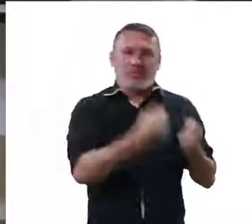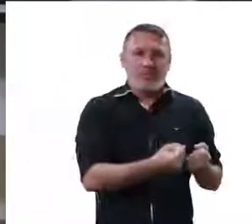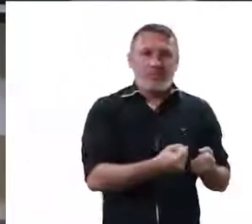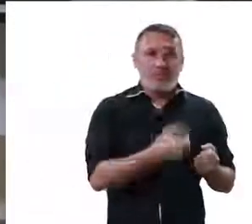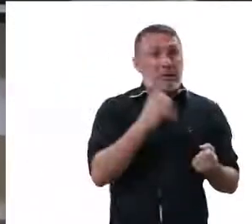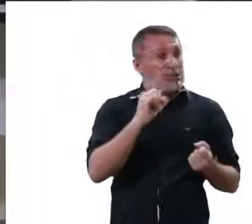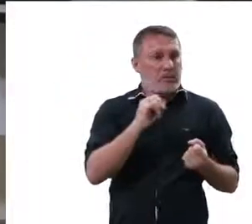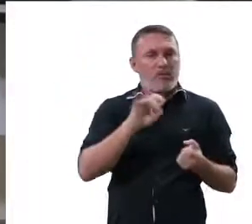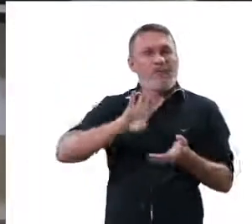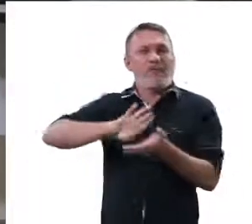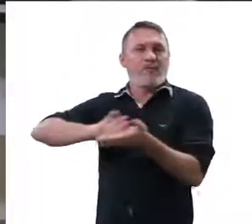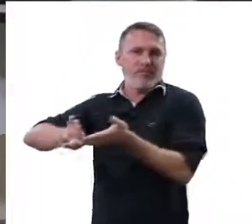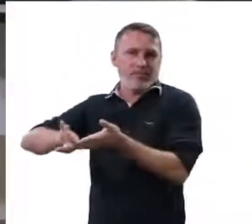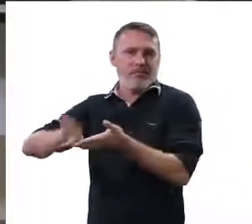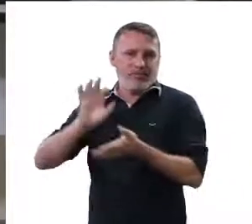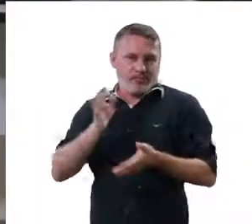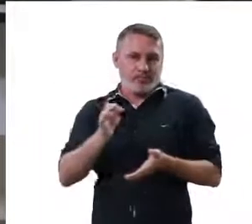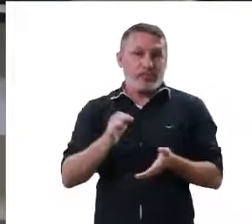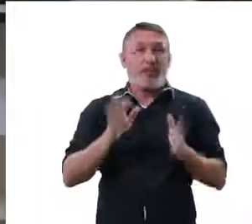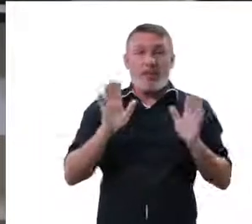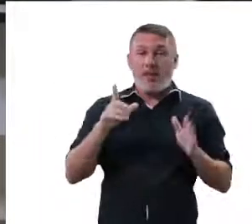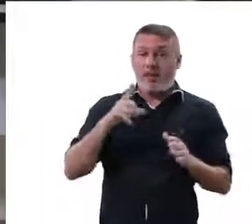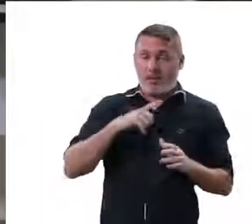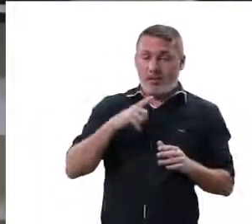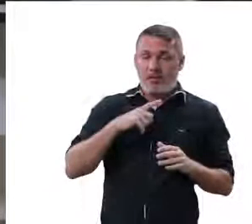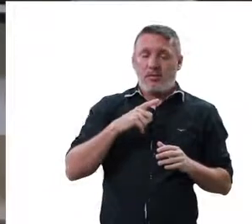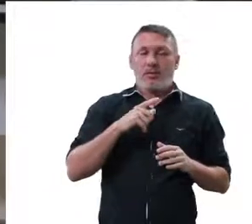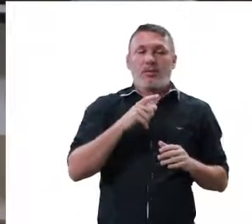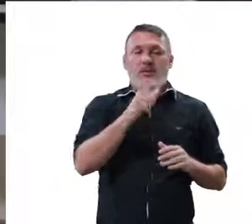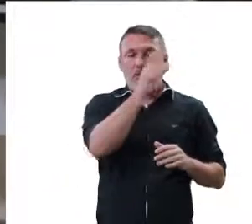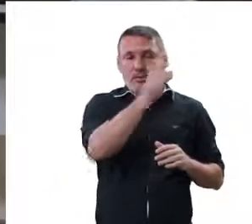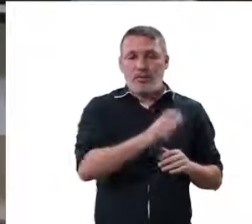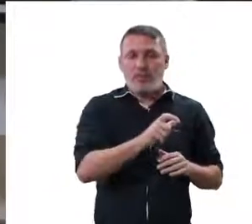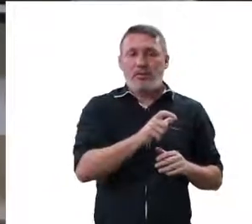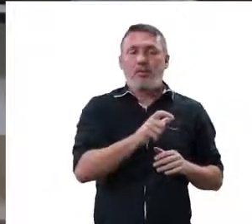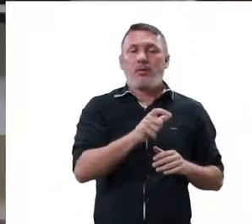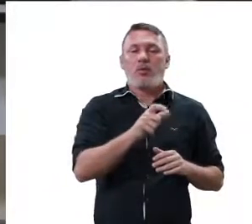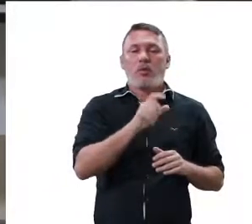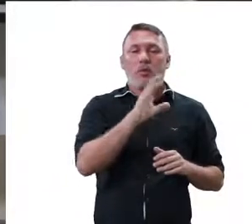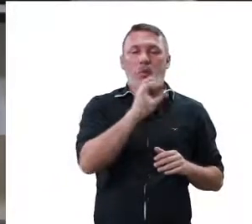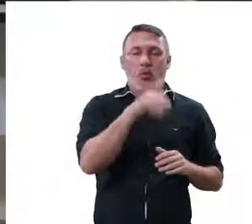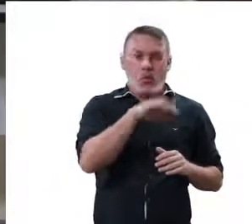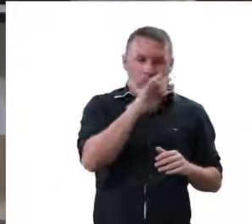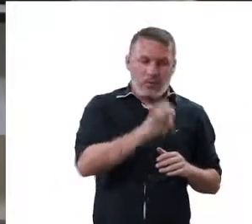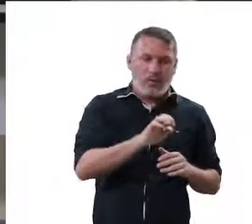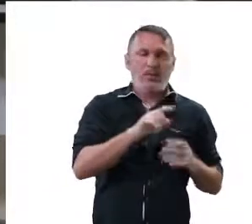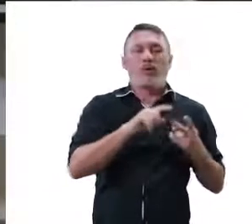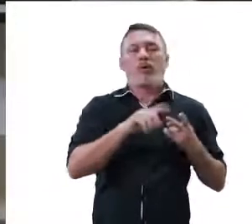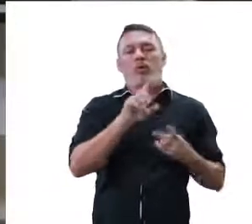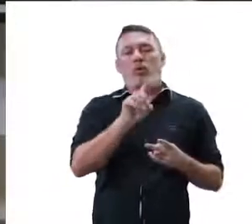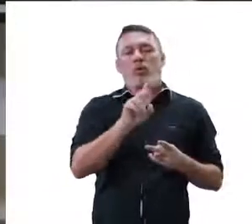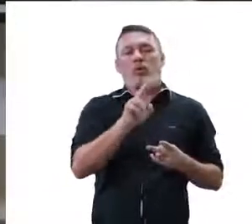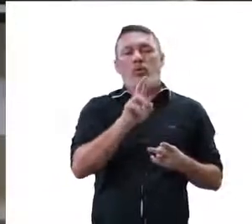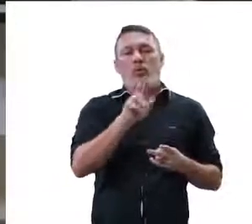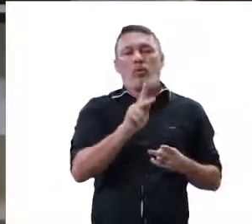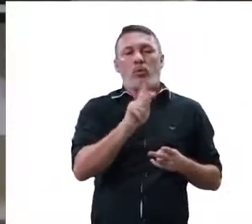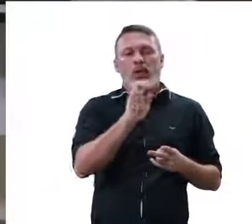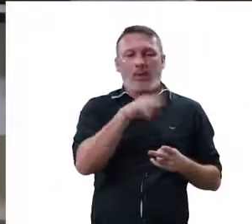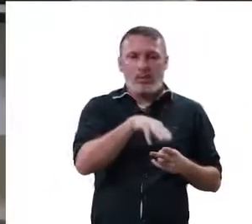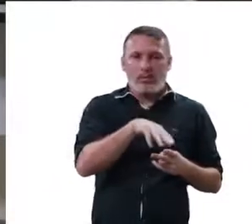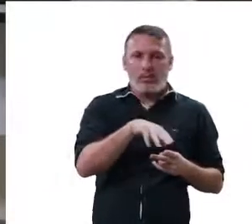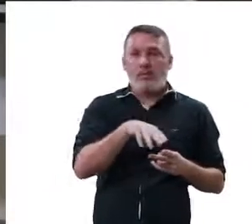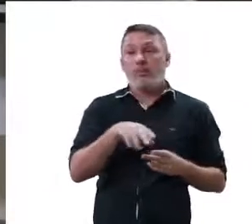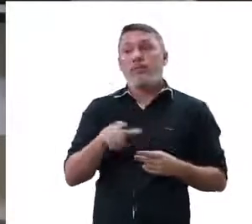acontece que, diferentemente do Comte e do Durkheim, que impõem essa norma, essa existência dessas regras,